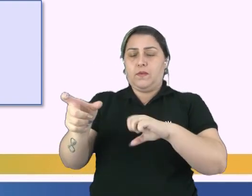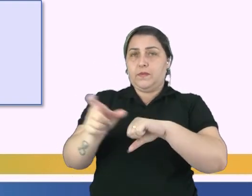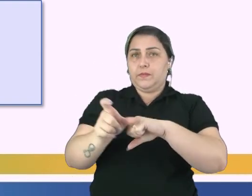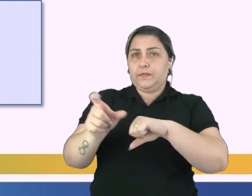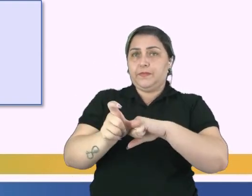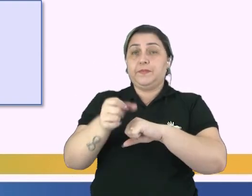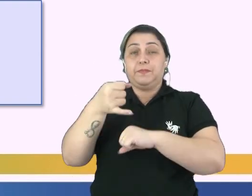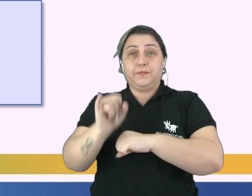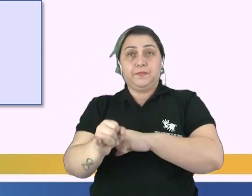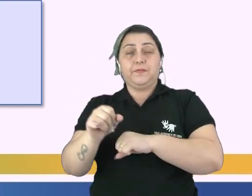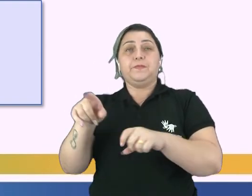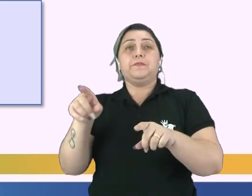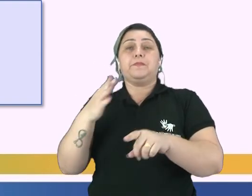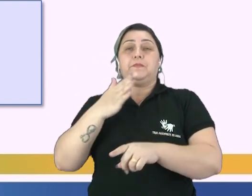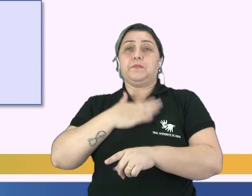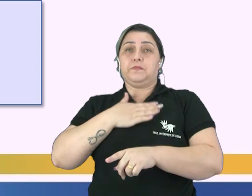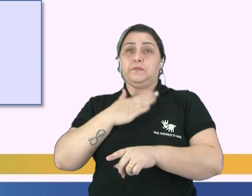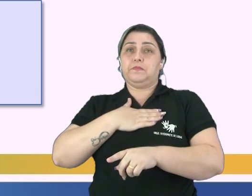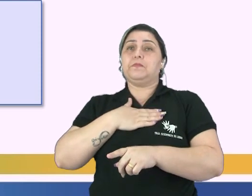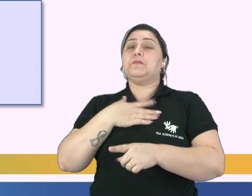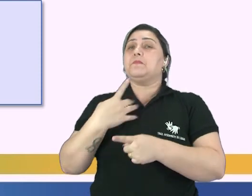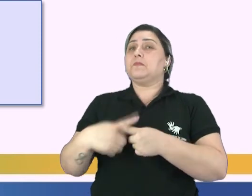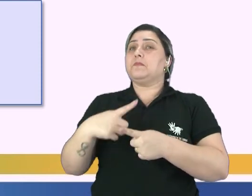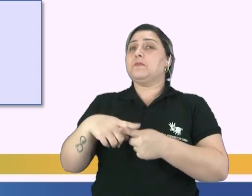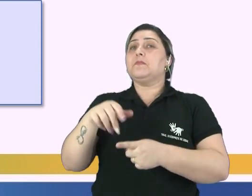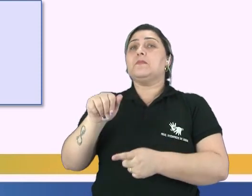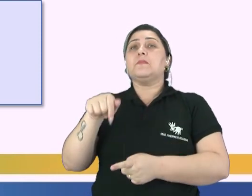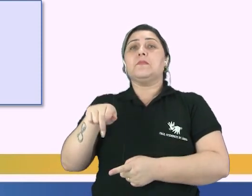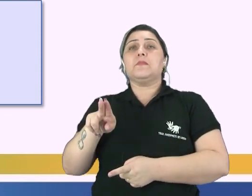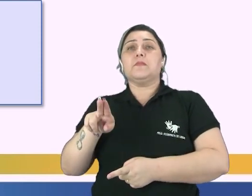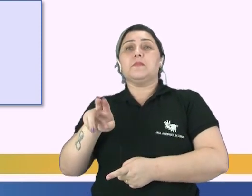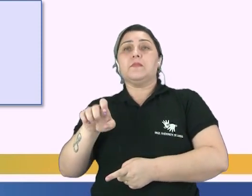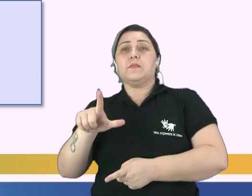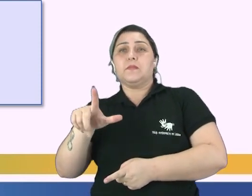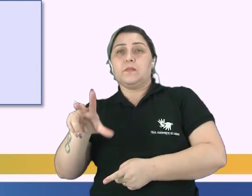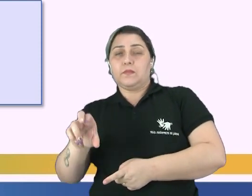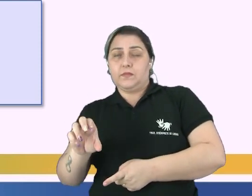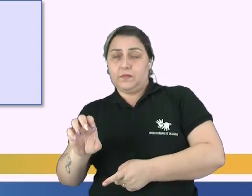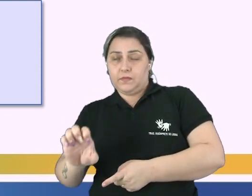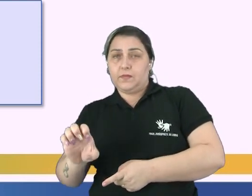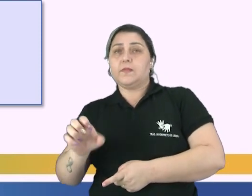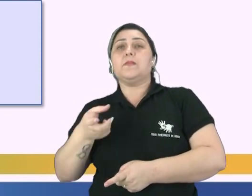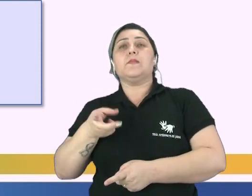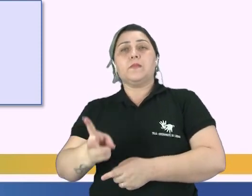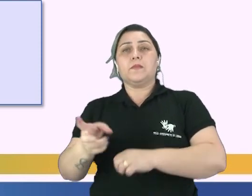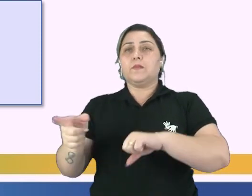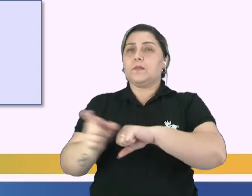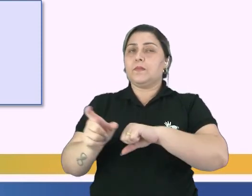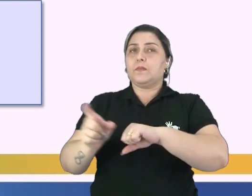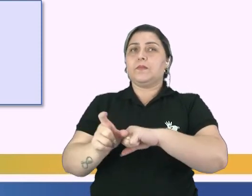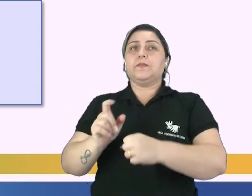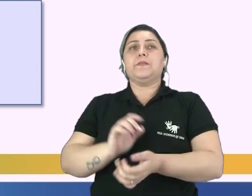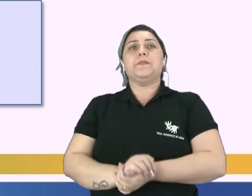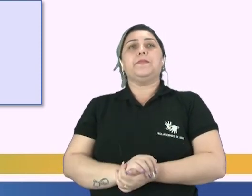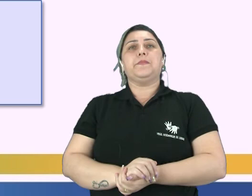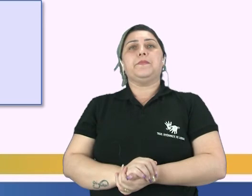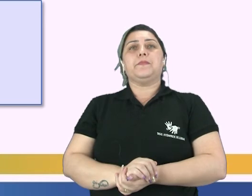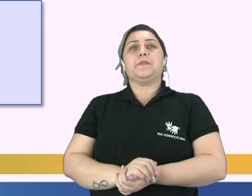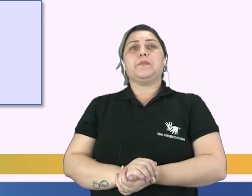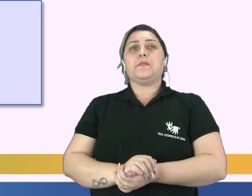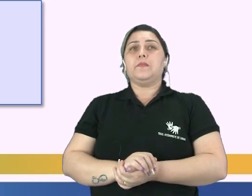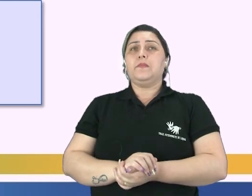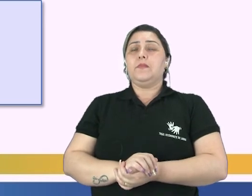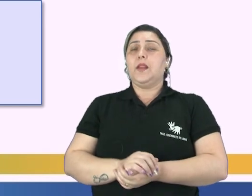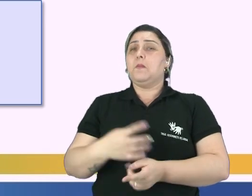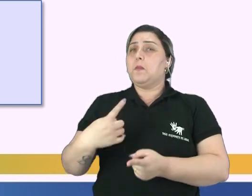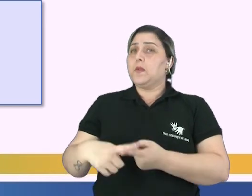Se viesse também meu porquê, aquele porquê, continuaria sendo substantivo. De não estar conversando é